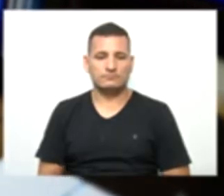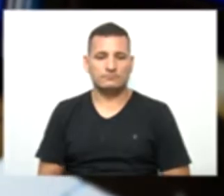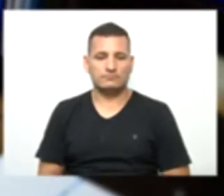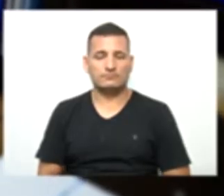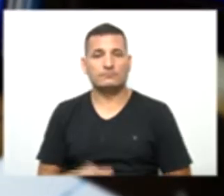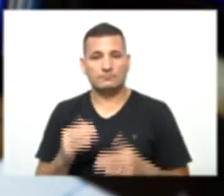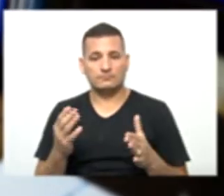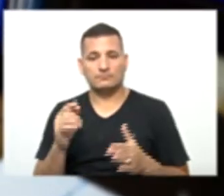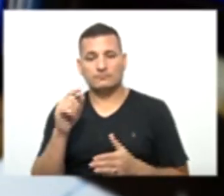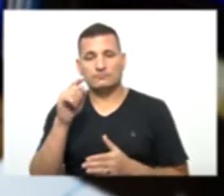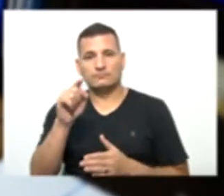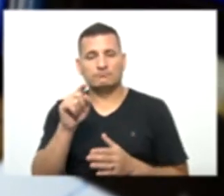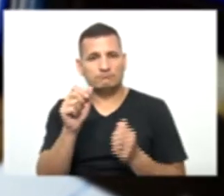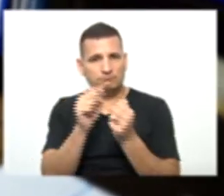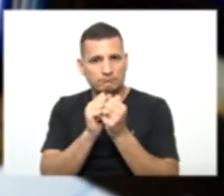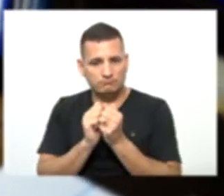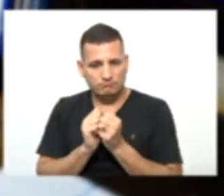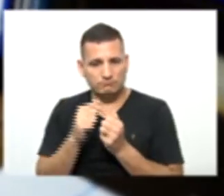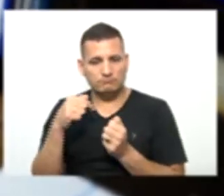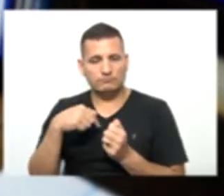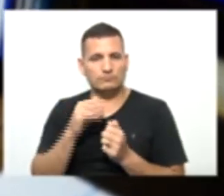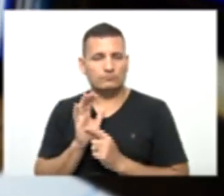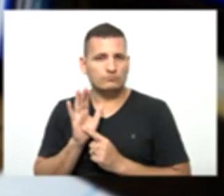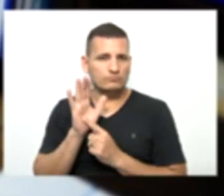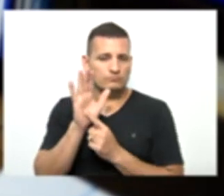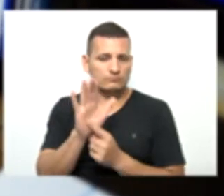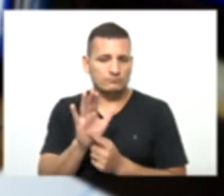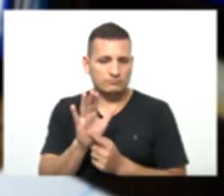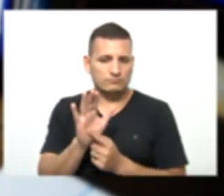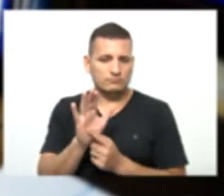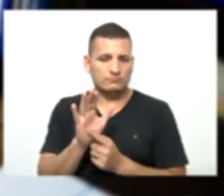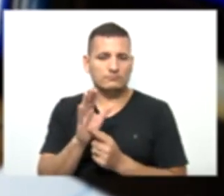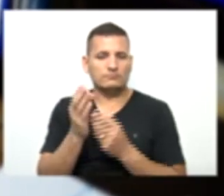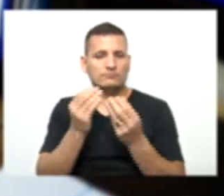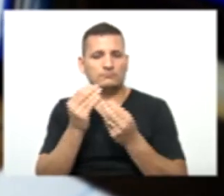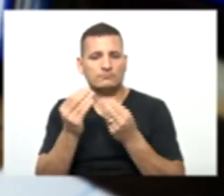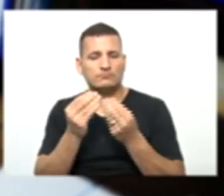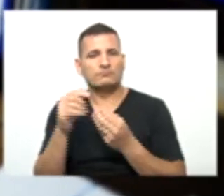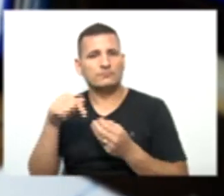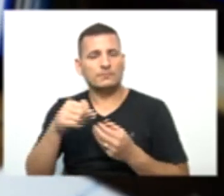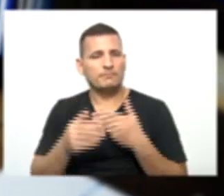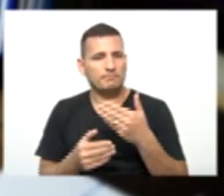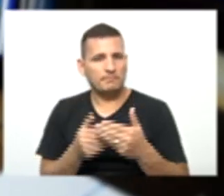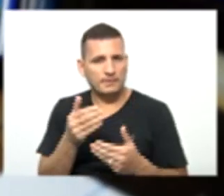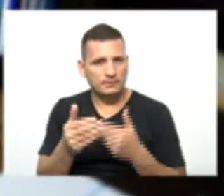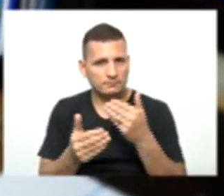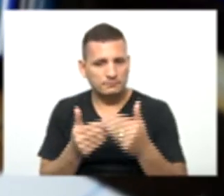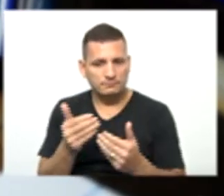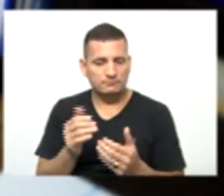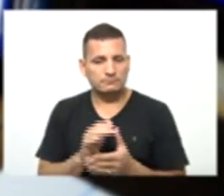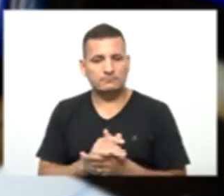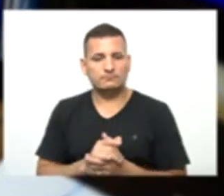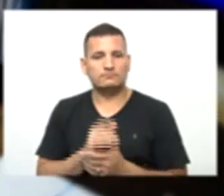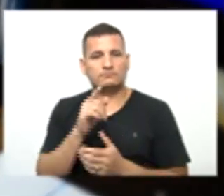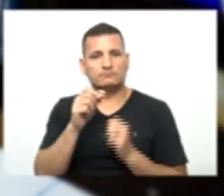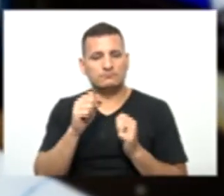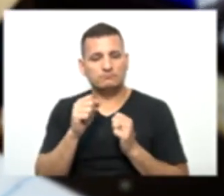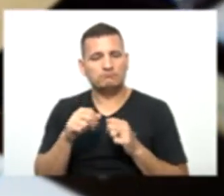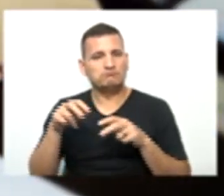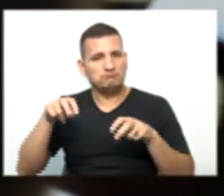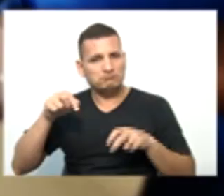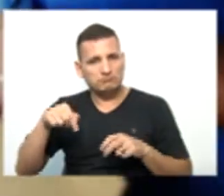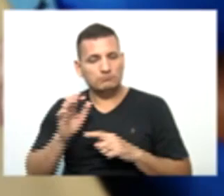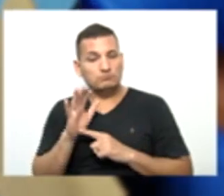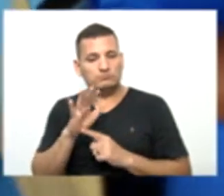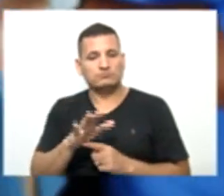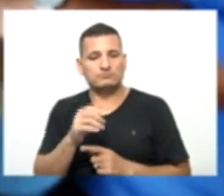Aí você vai ficar aqui comigo. Eu vou te mostrar o que a gente faz passo a passo, tá? Aí você pode ficar aqui que eu vou te